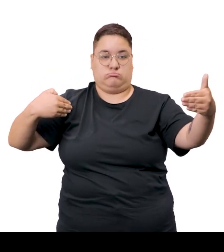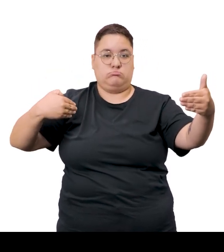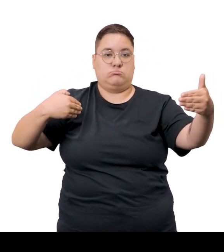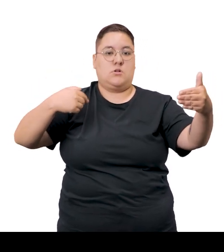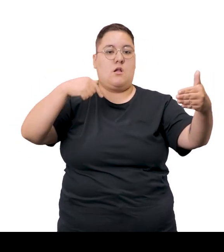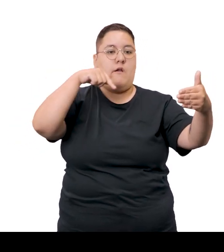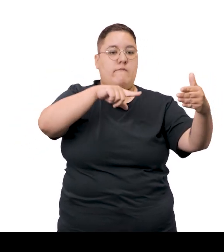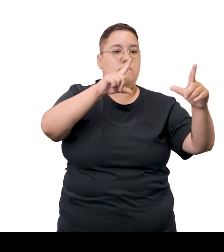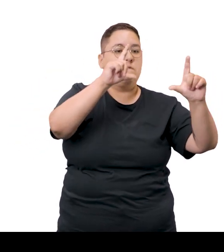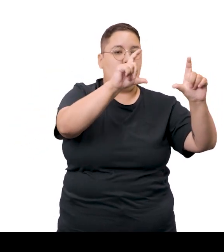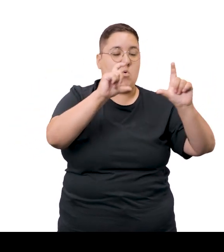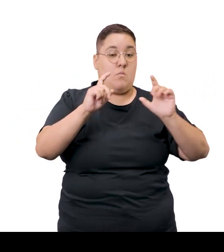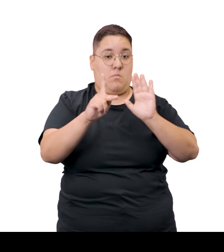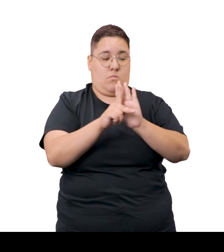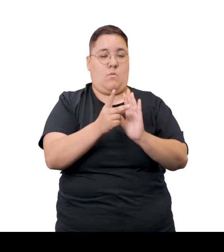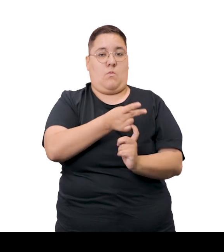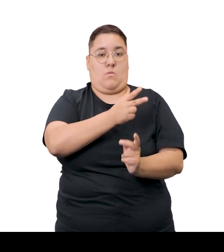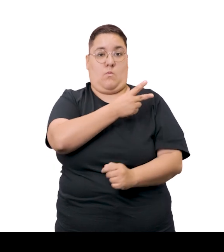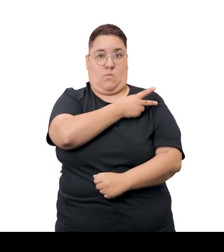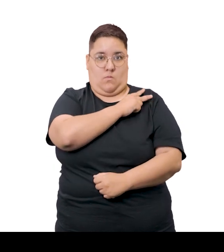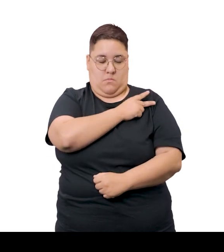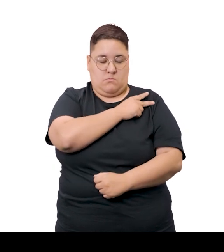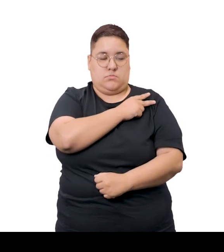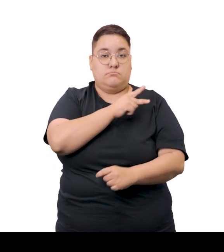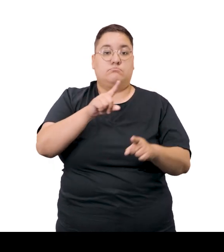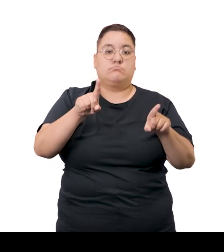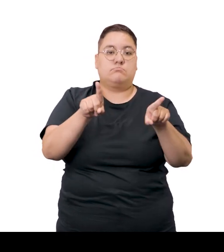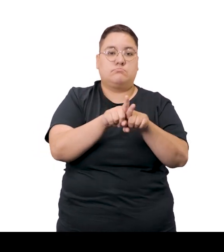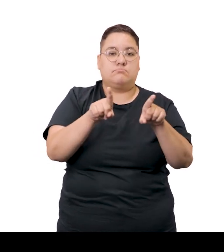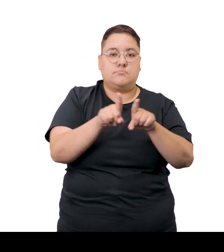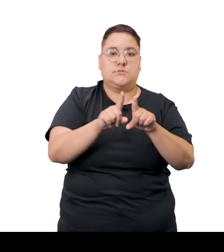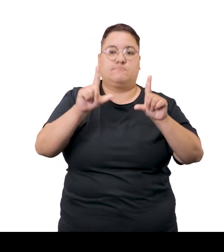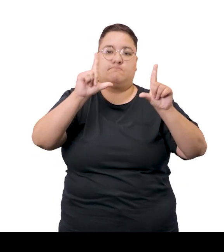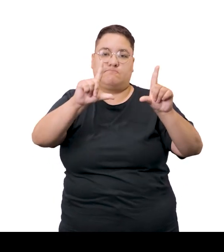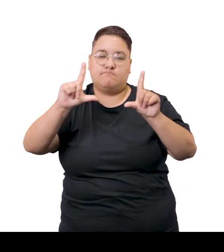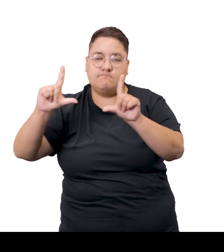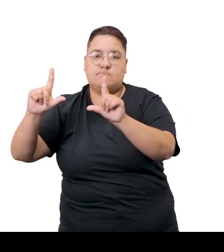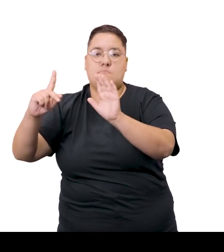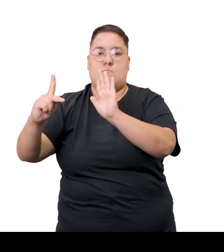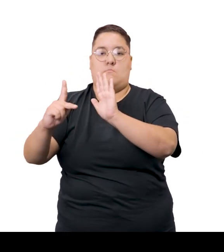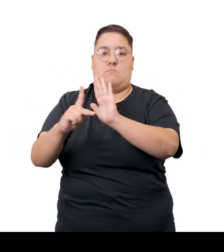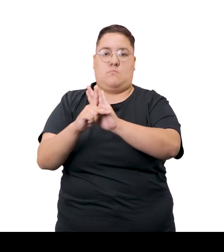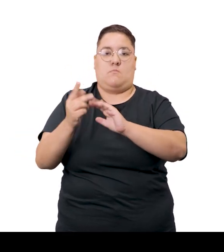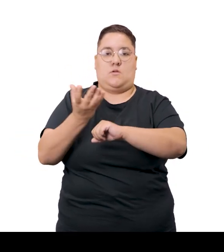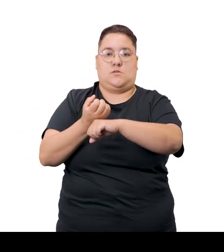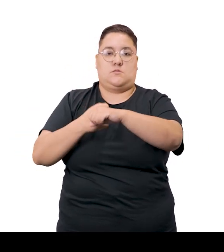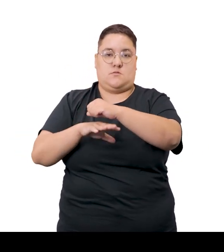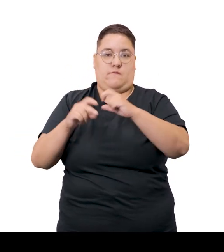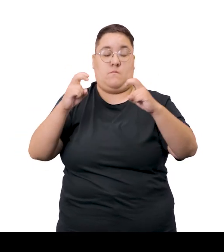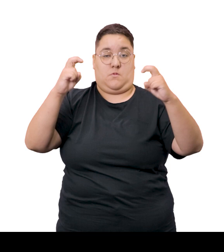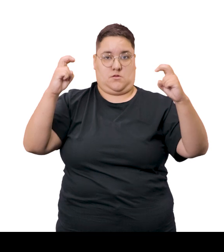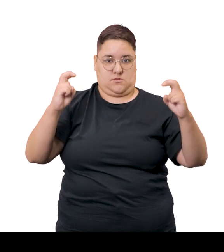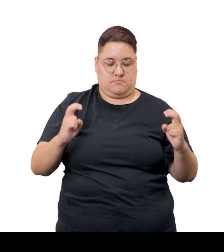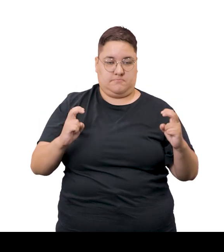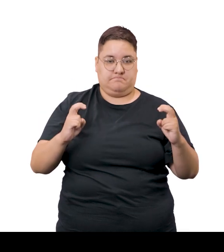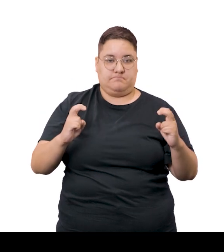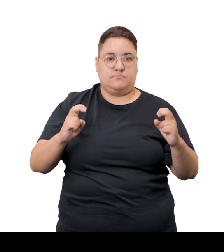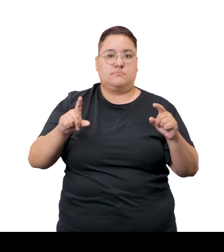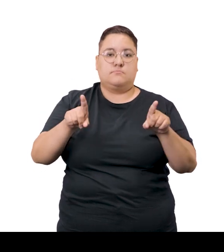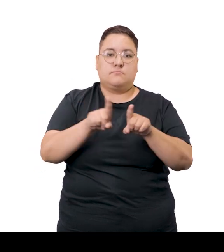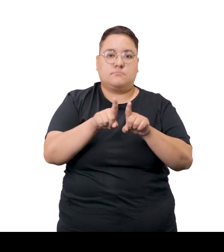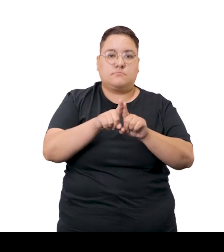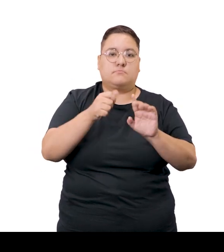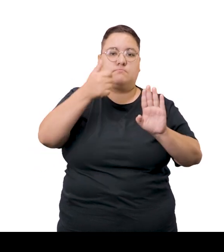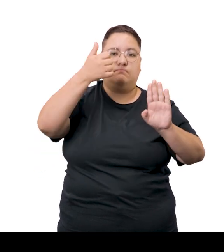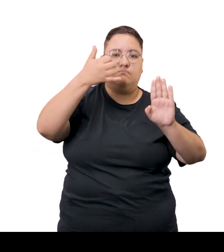e os retratos do acervo MASP. E também uma longa vitrine com diferentes publicações relacionadas à artista,